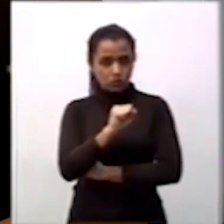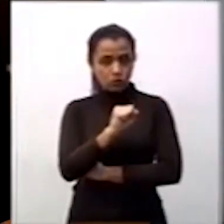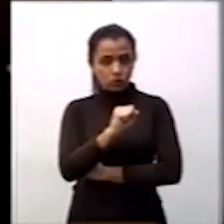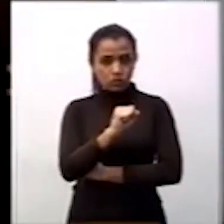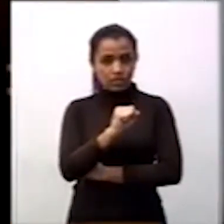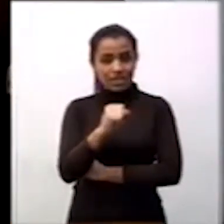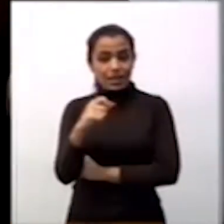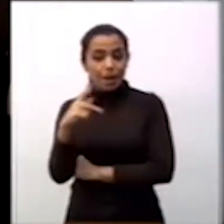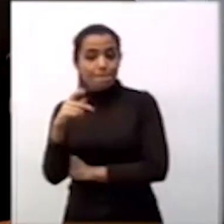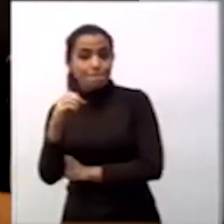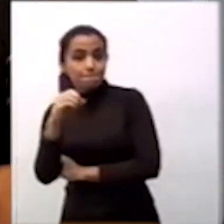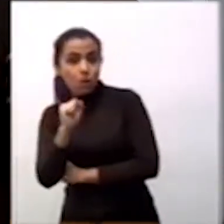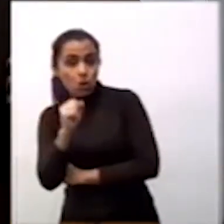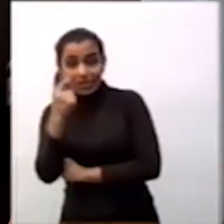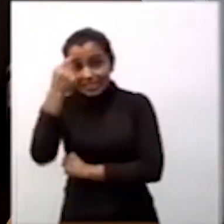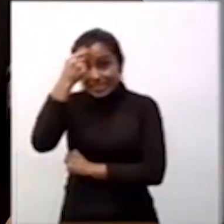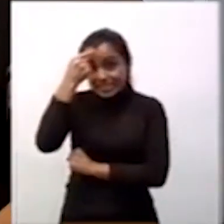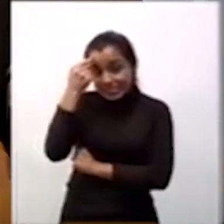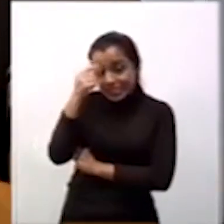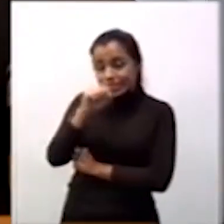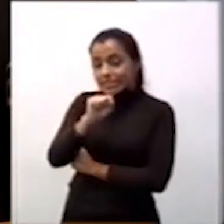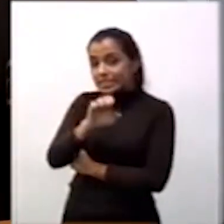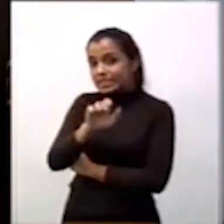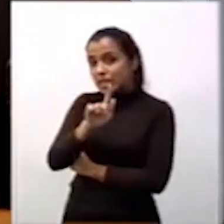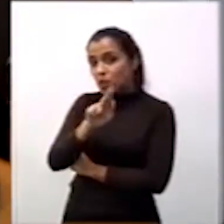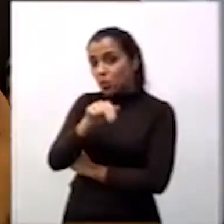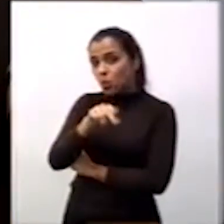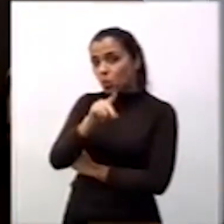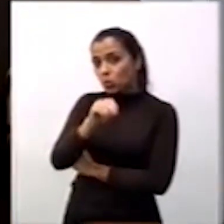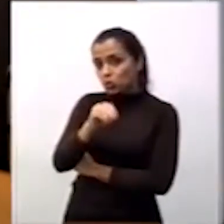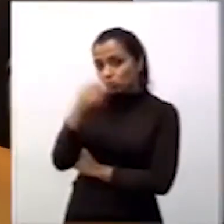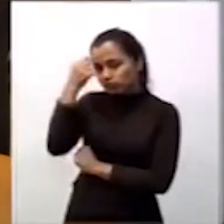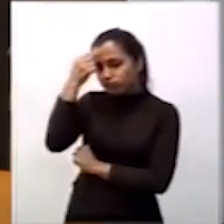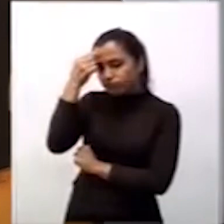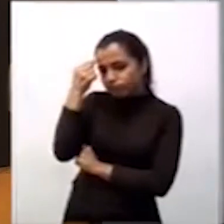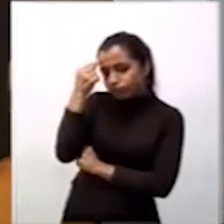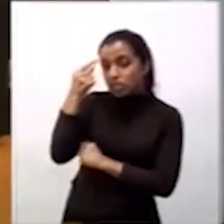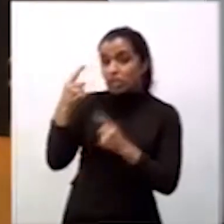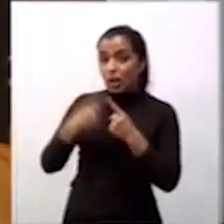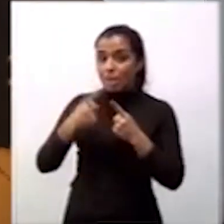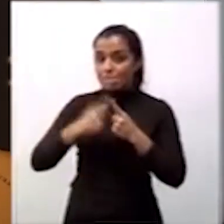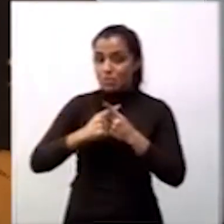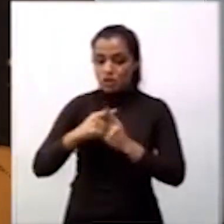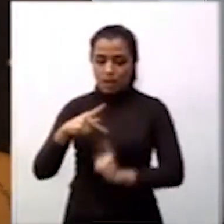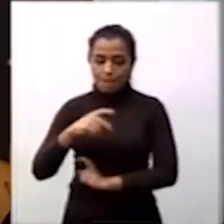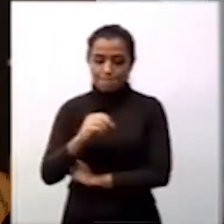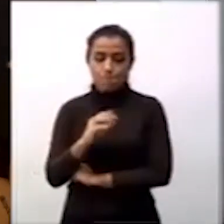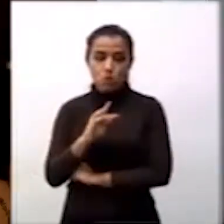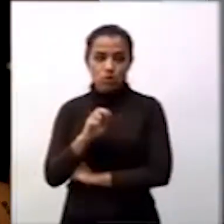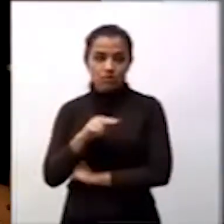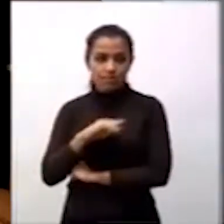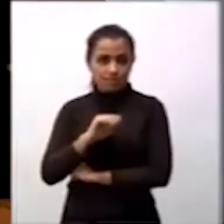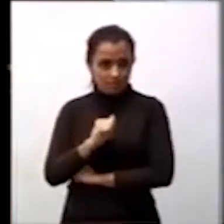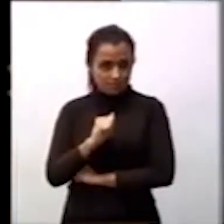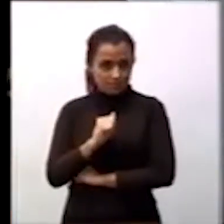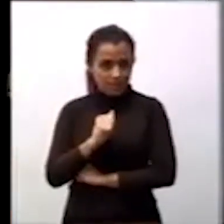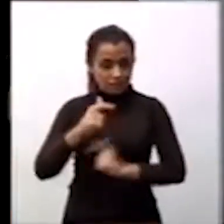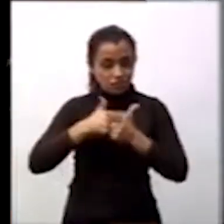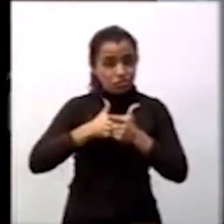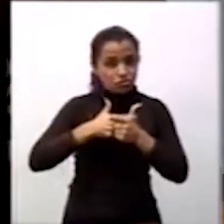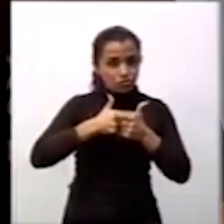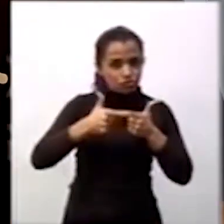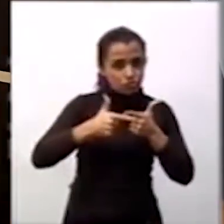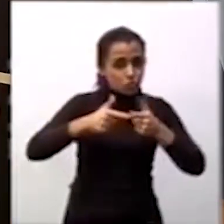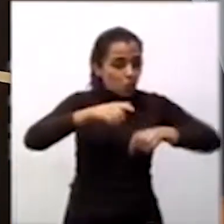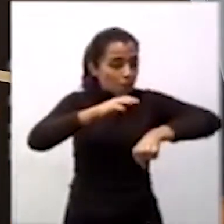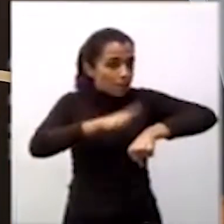por segundo, porque a definição diz que potência é trabalho sobre, dividido pelo tempo. E aí isso é o que se